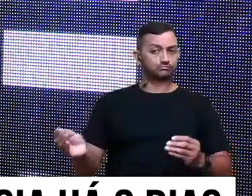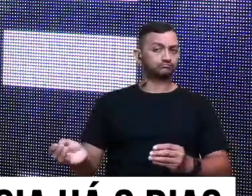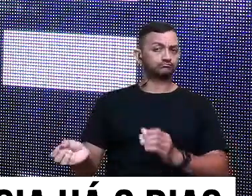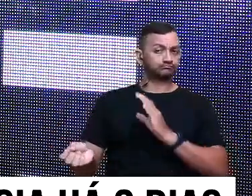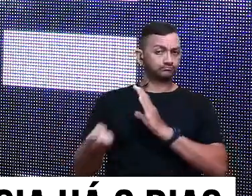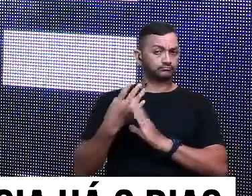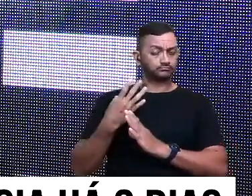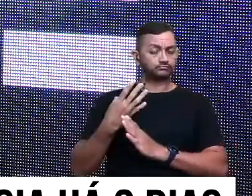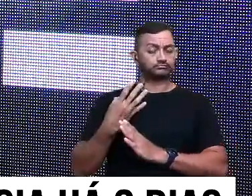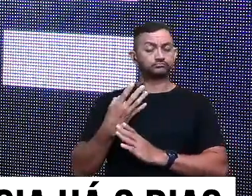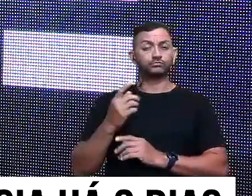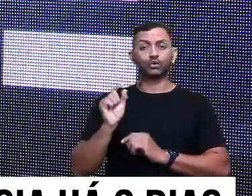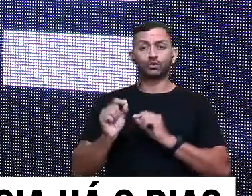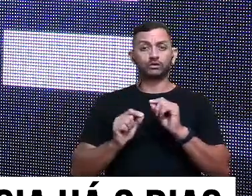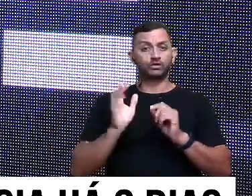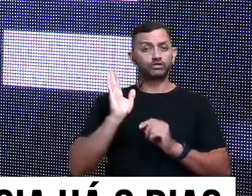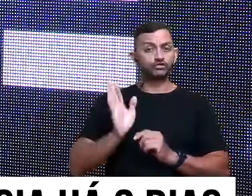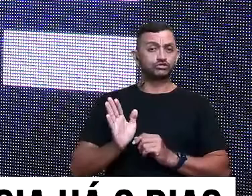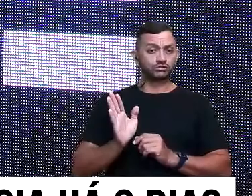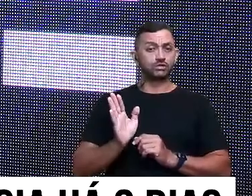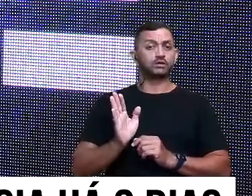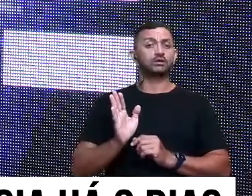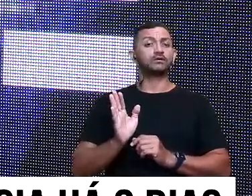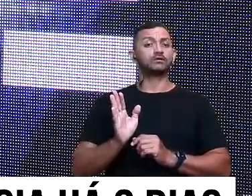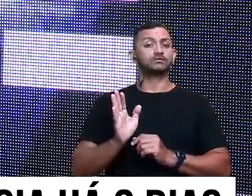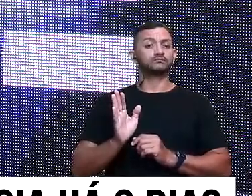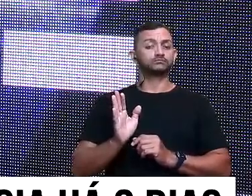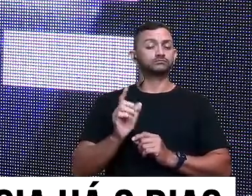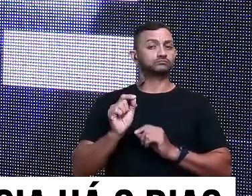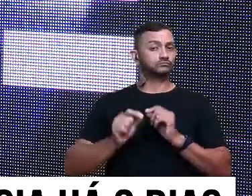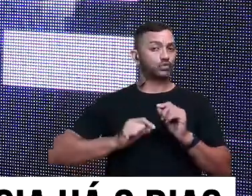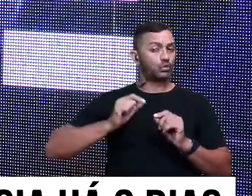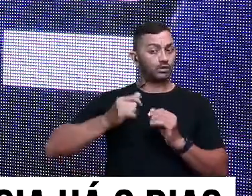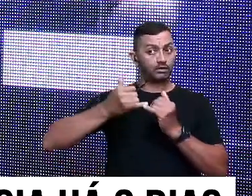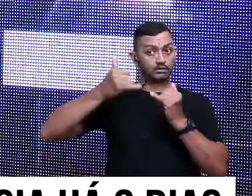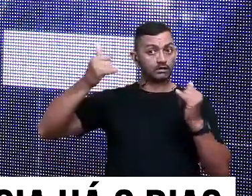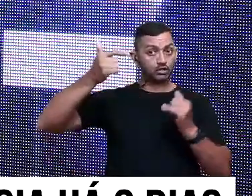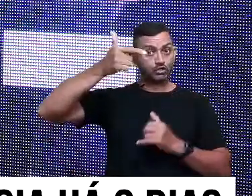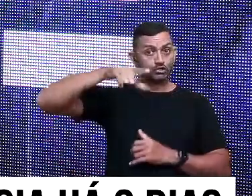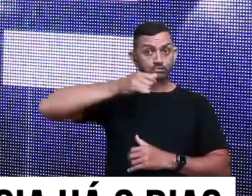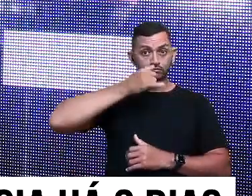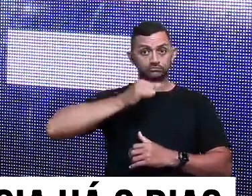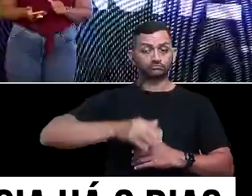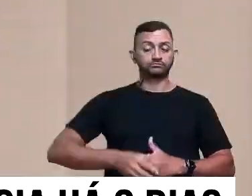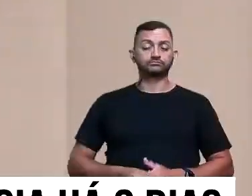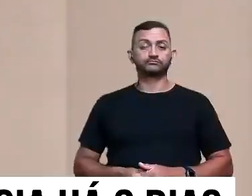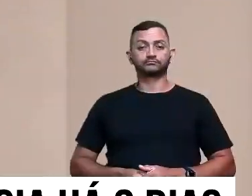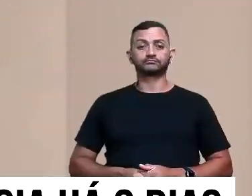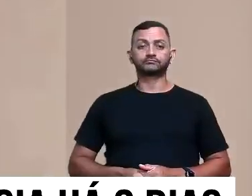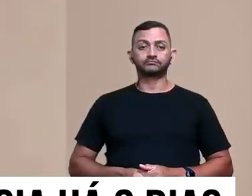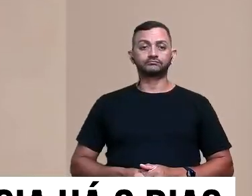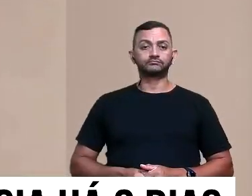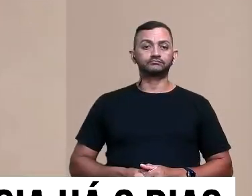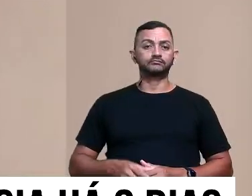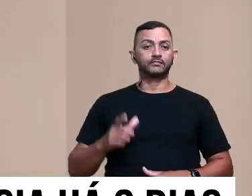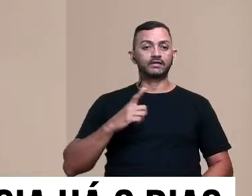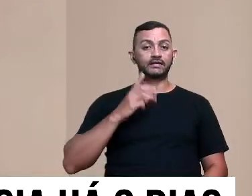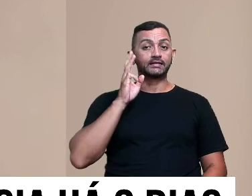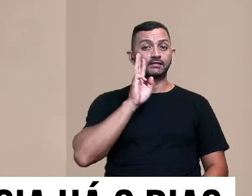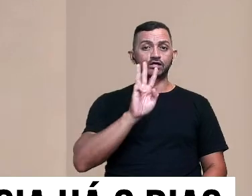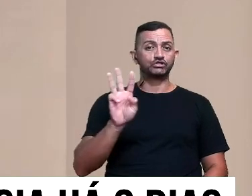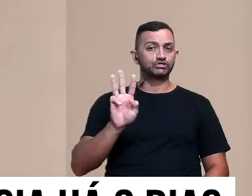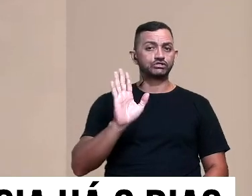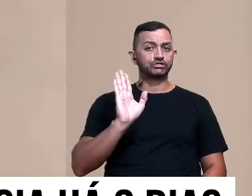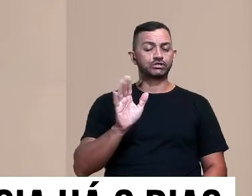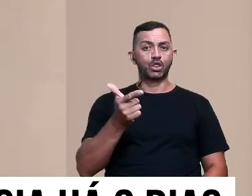gente com um áudio, dizendo o que ela já fez para conseguir restabelecer a energia na casa dela. Tem